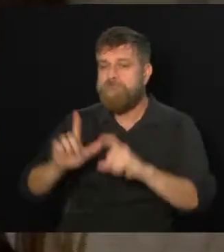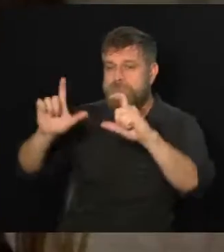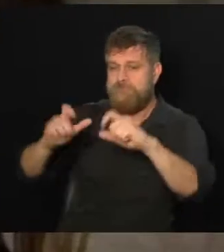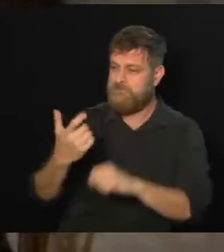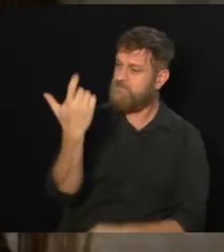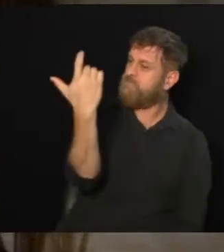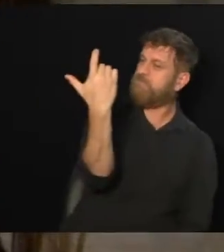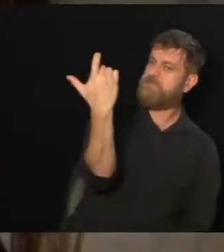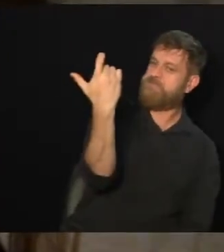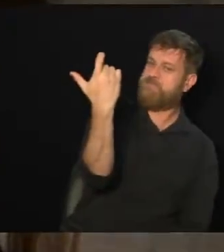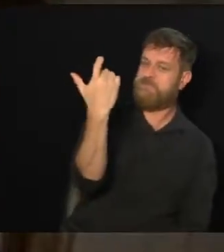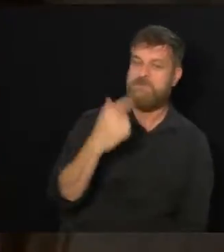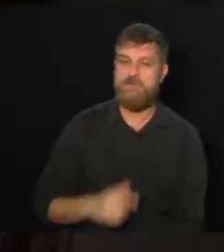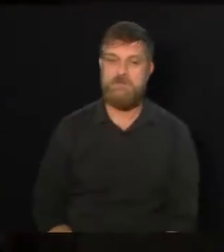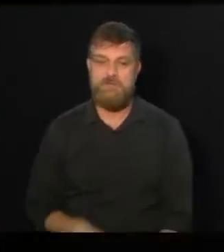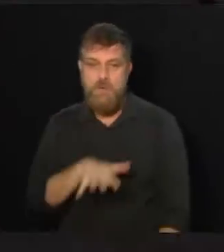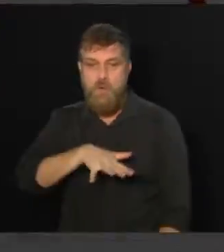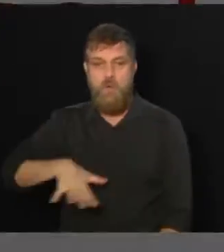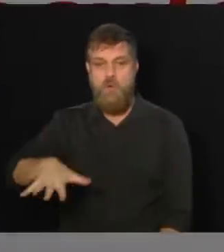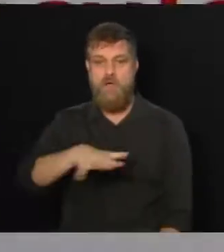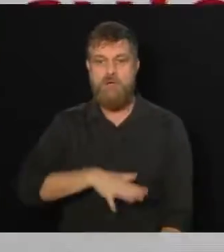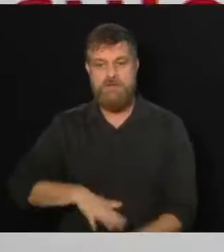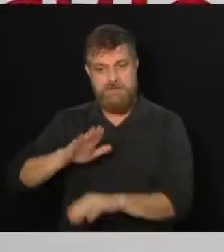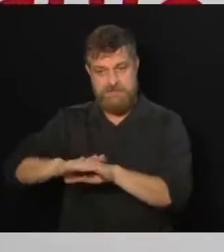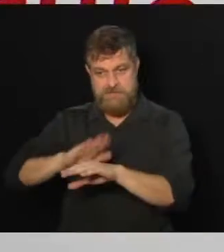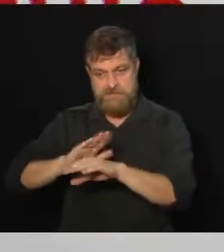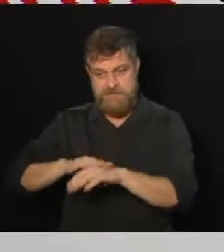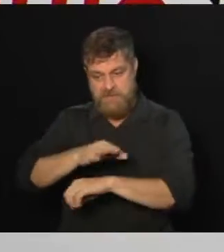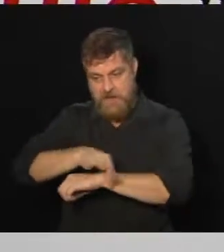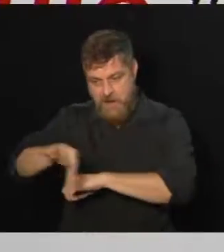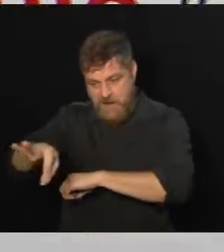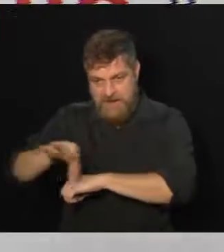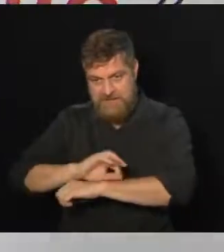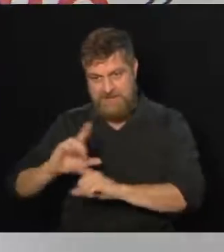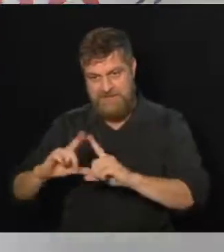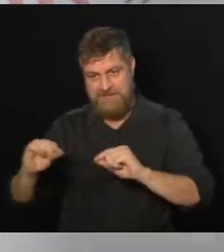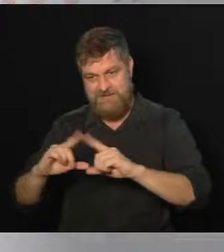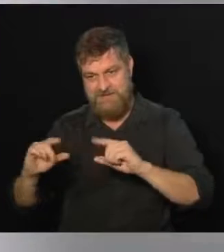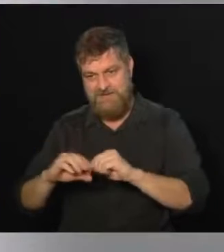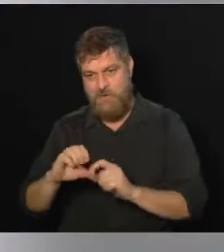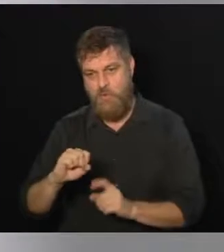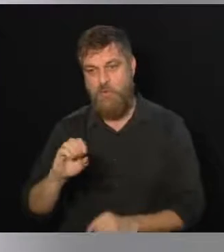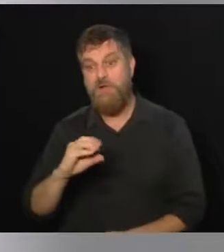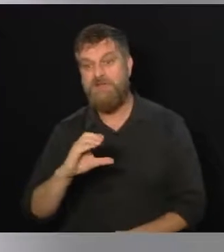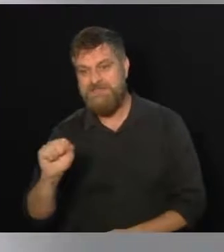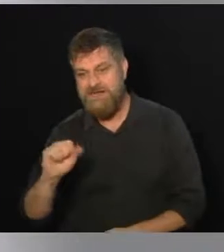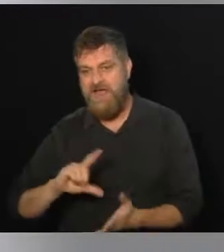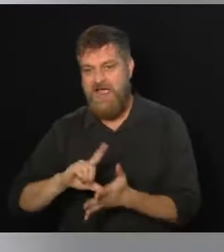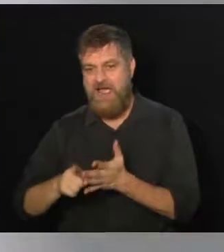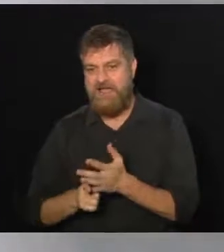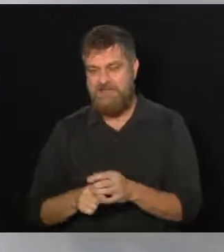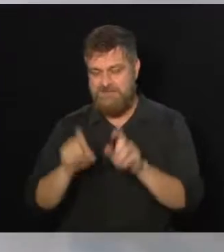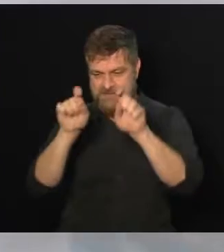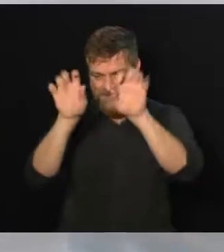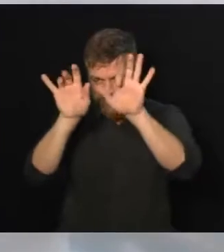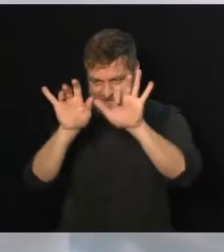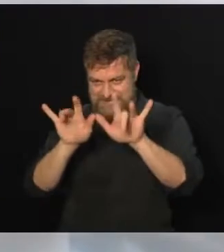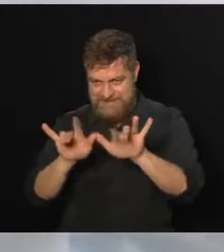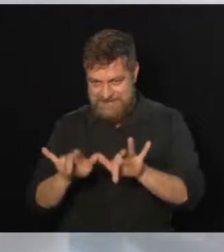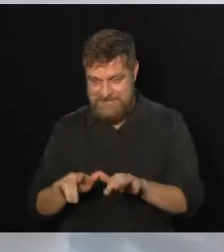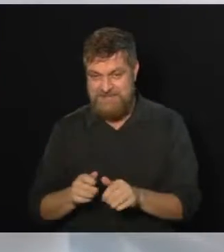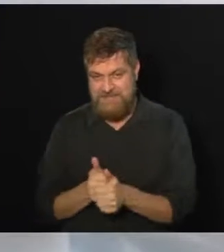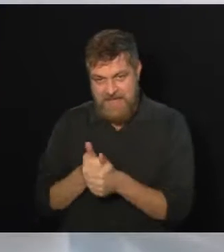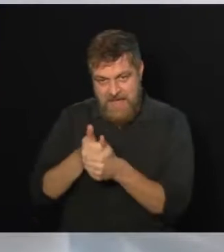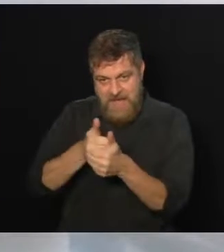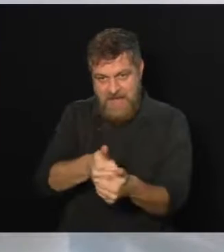sua dentro de um ambiente do Oscar, para poder levar para casa, para poder digitalizar e poder